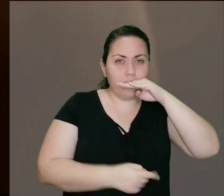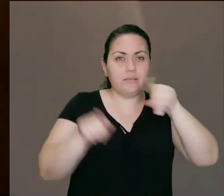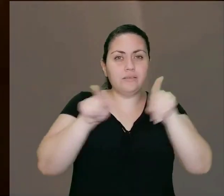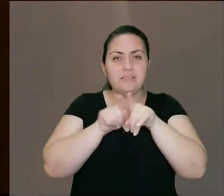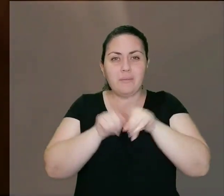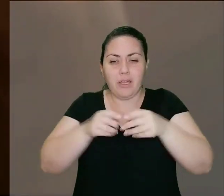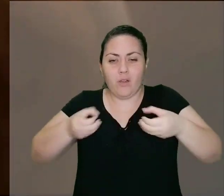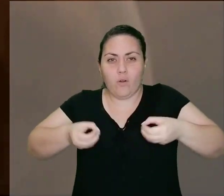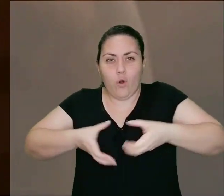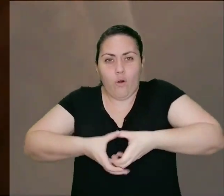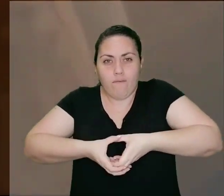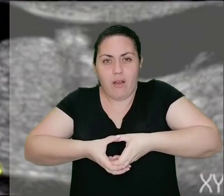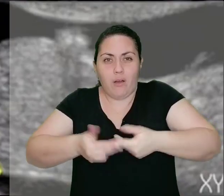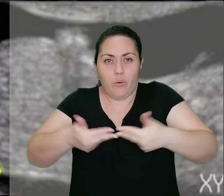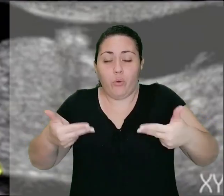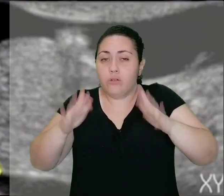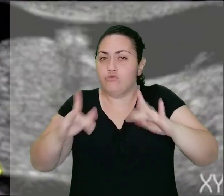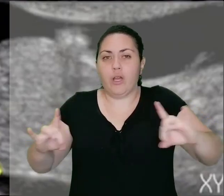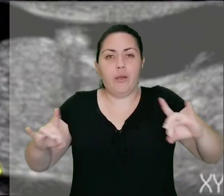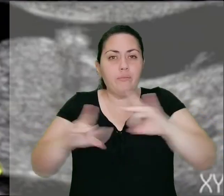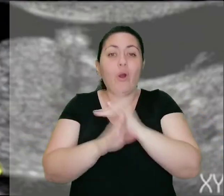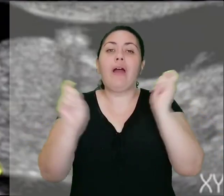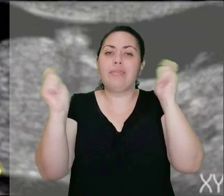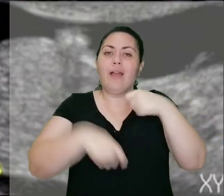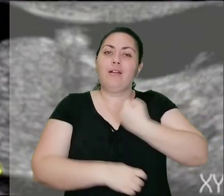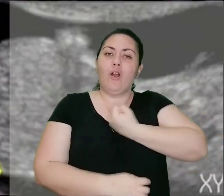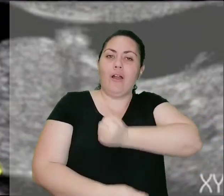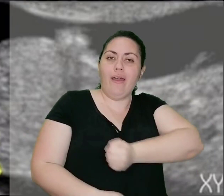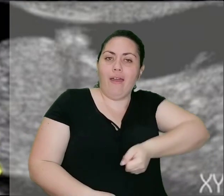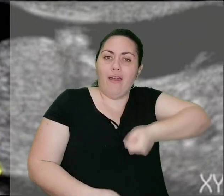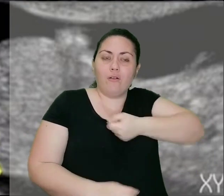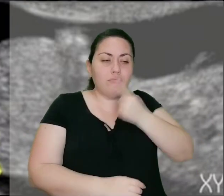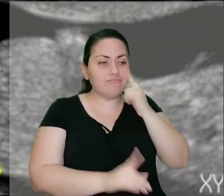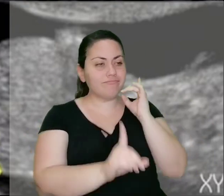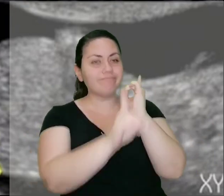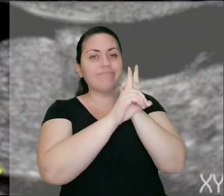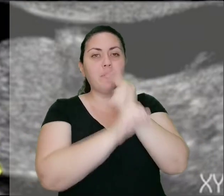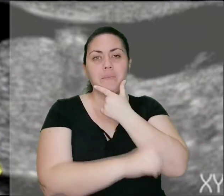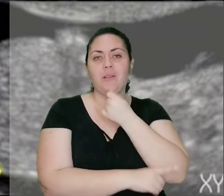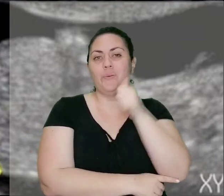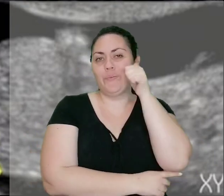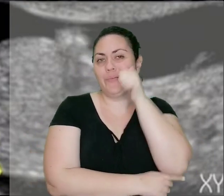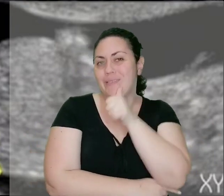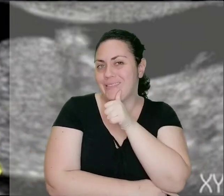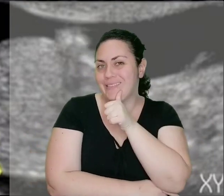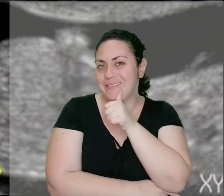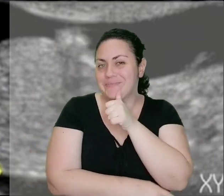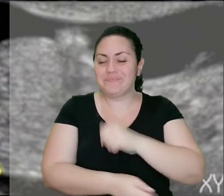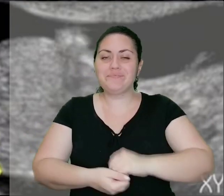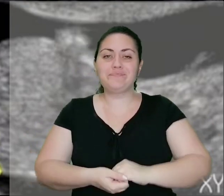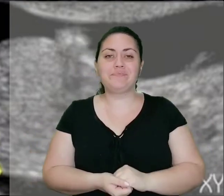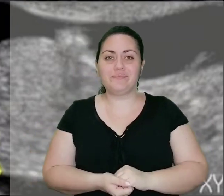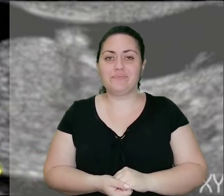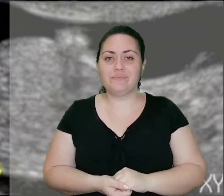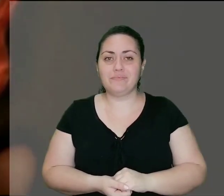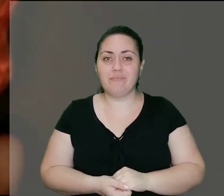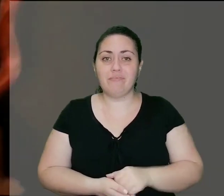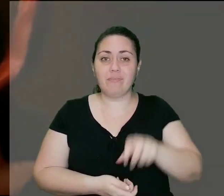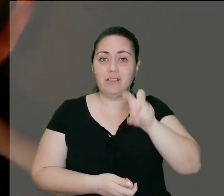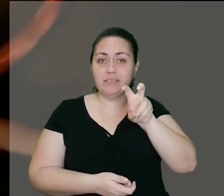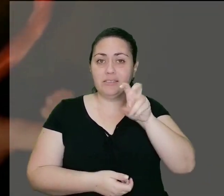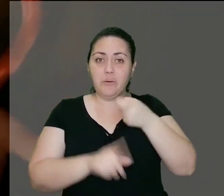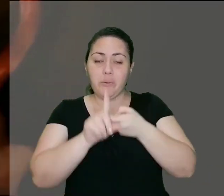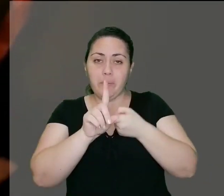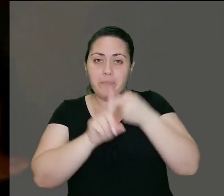agora totalmente desenvolvidos, e o médico pode ver em ultrassom qual é o sexo do bebê.